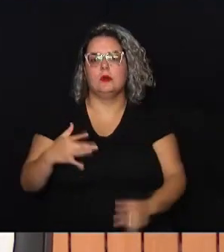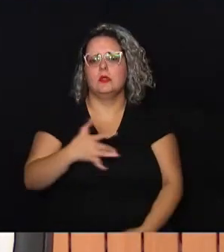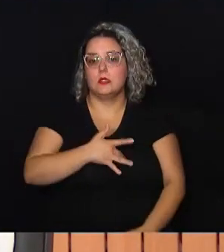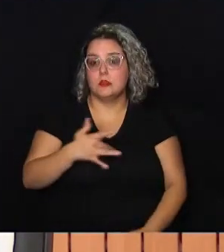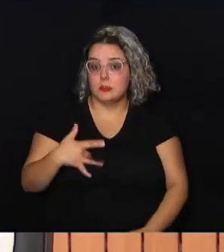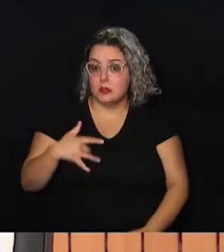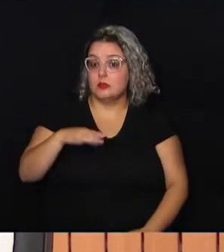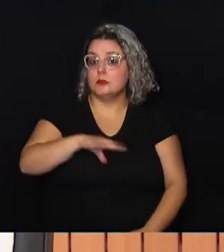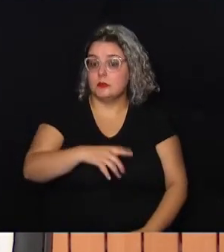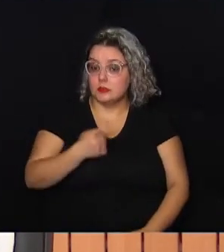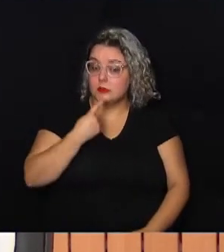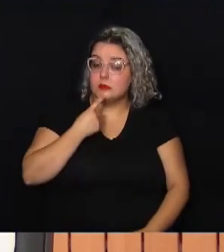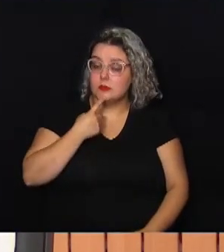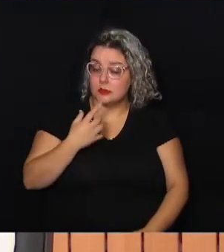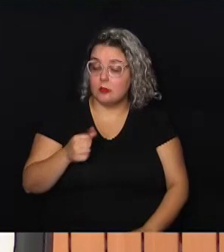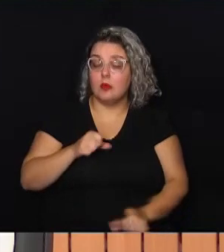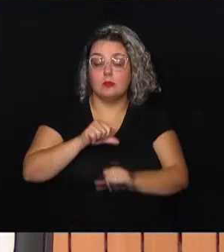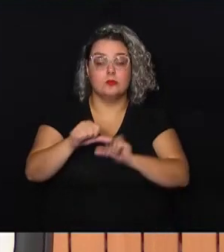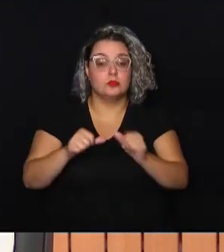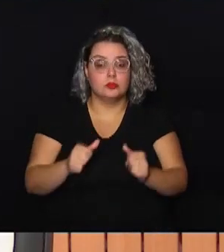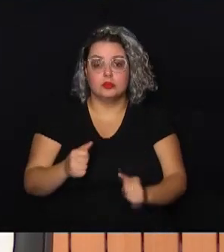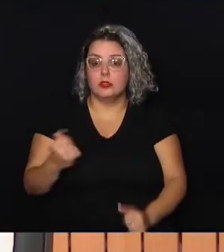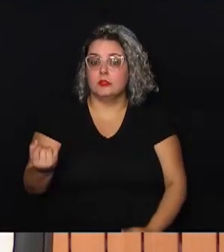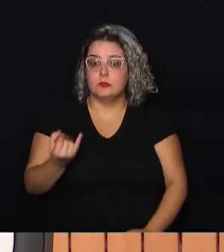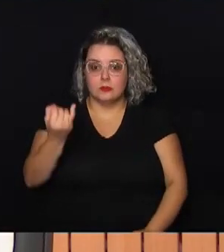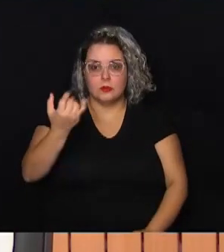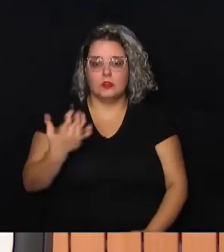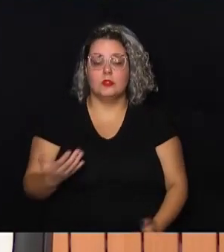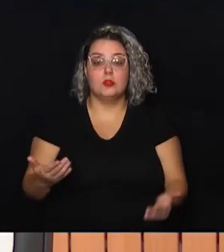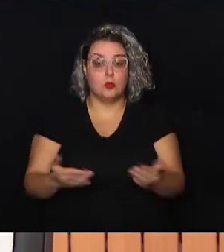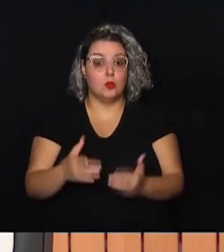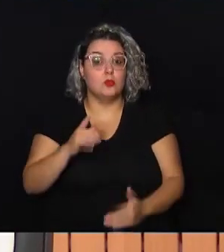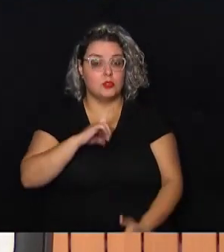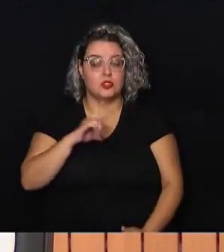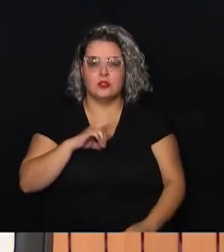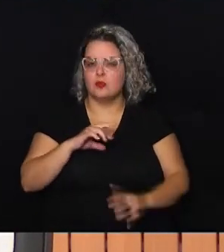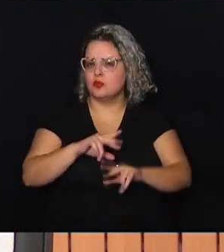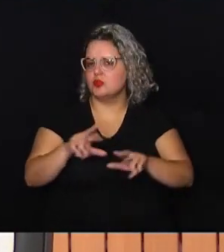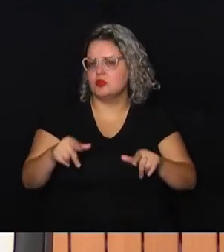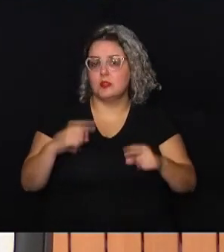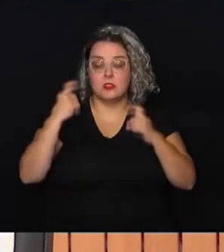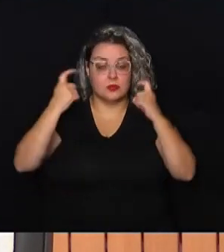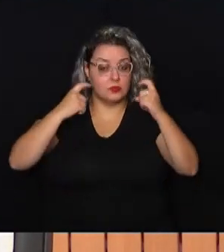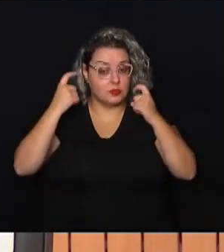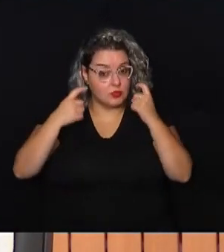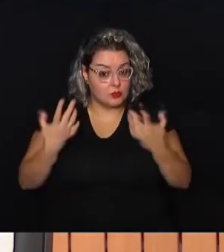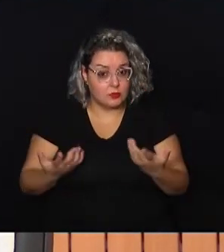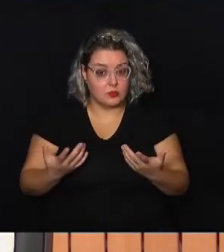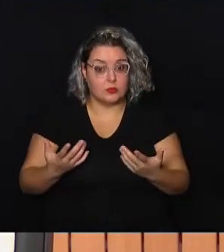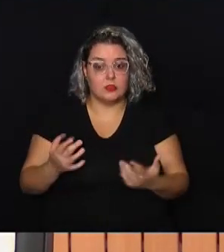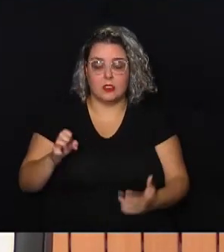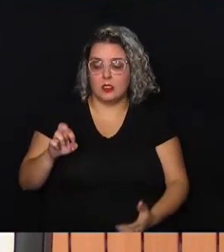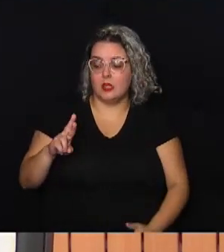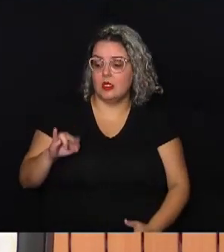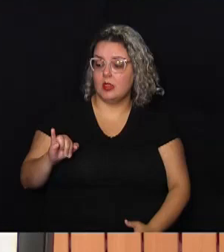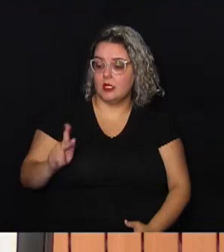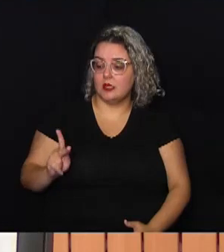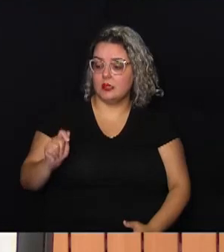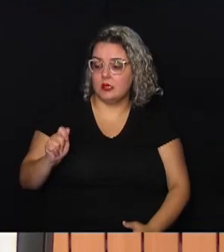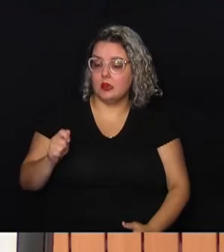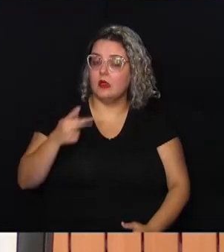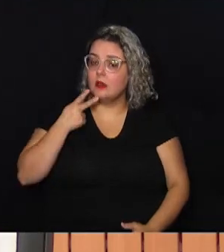E hoje, assim, nós temos várias preocupações que a Érica falou, mas eu acho que o